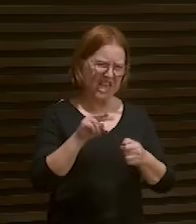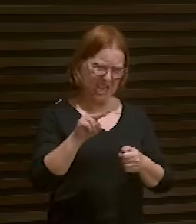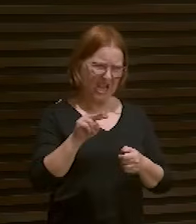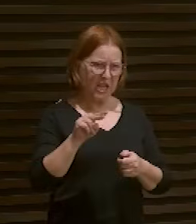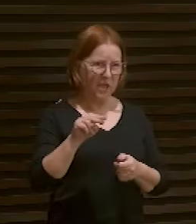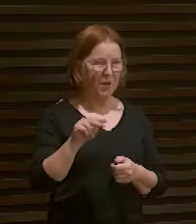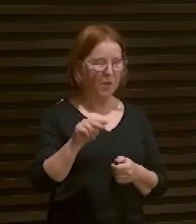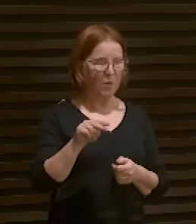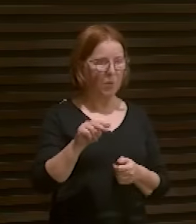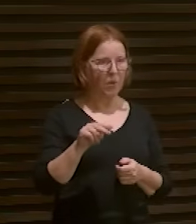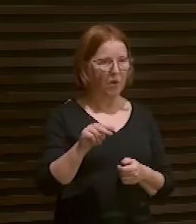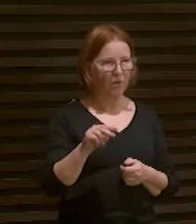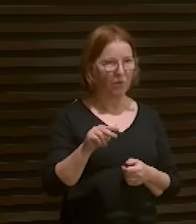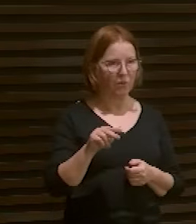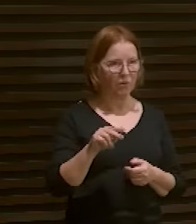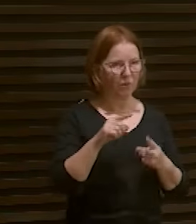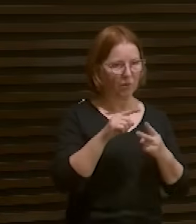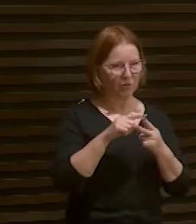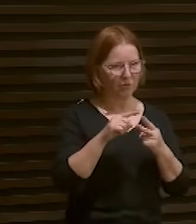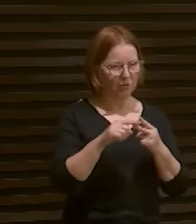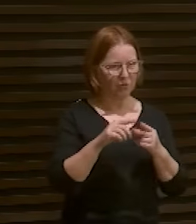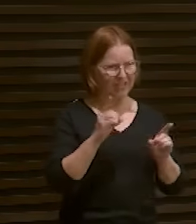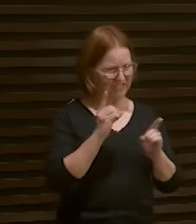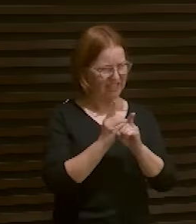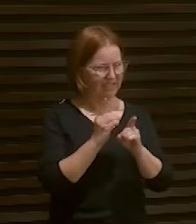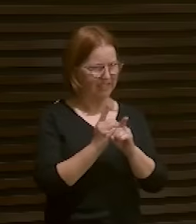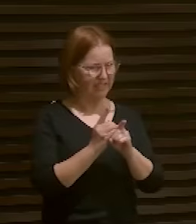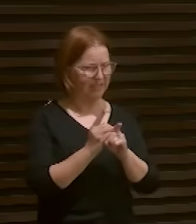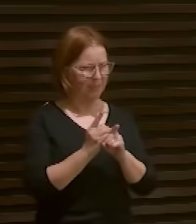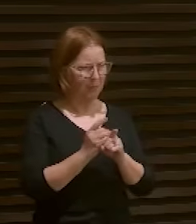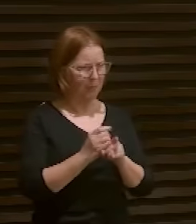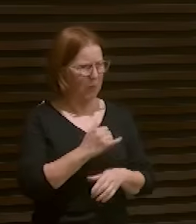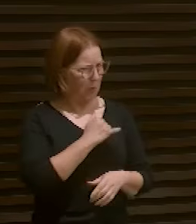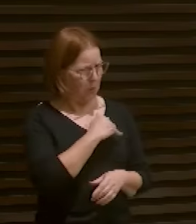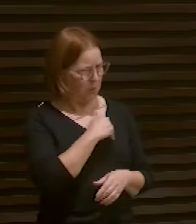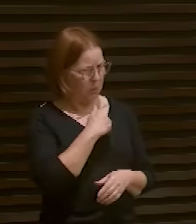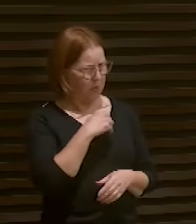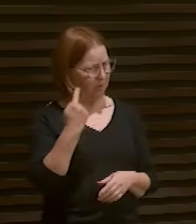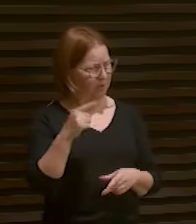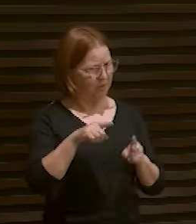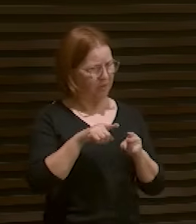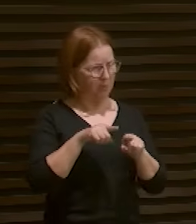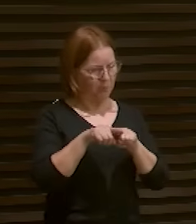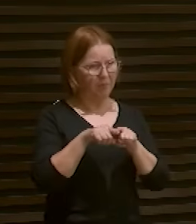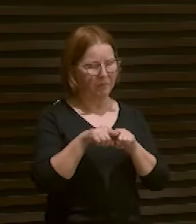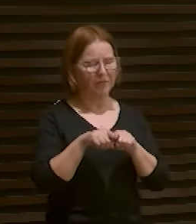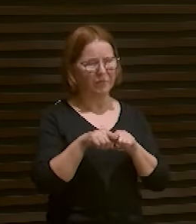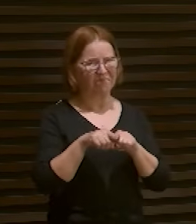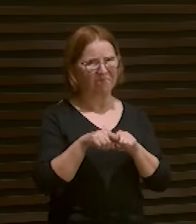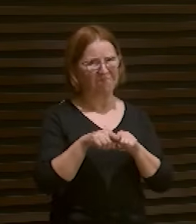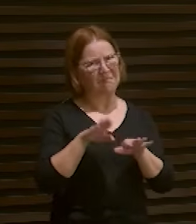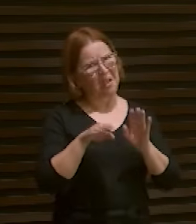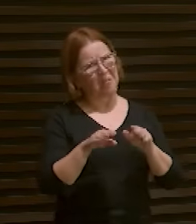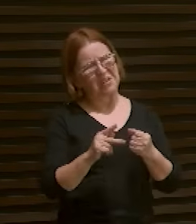dois discípulos, logo Tiago e João, logo João, o apóstolo do amor. Podia ser